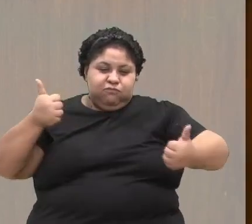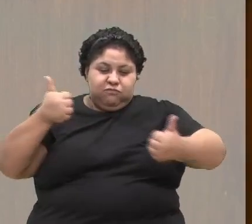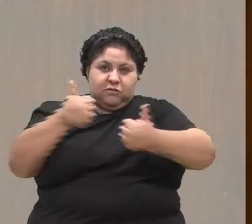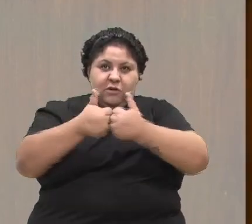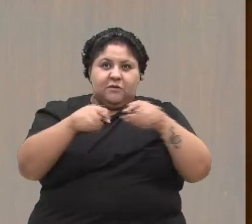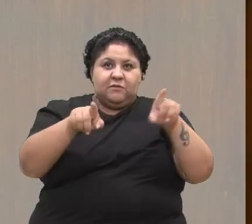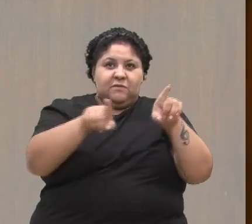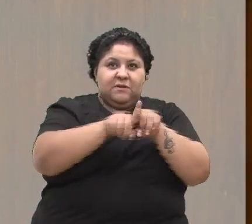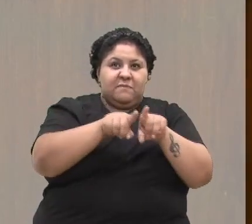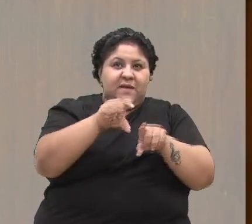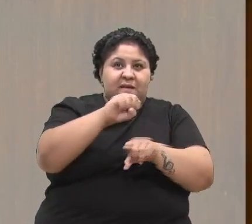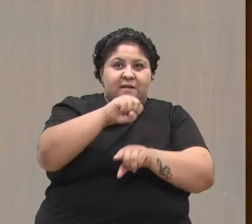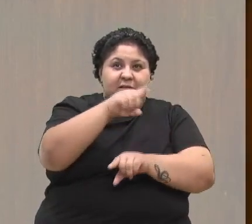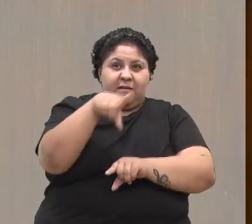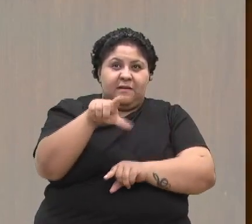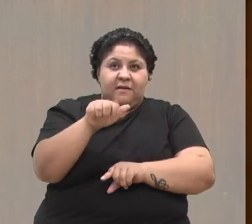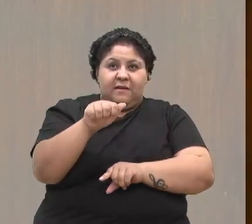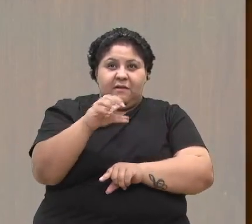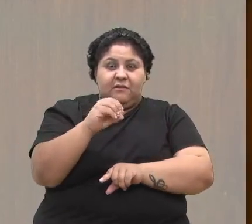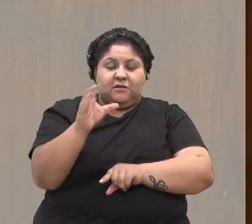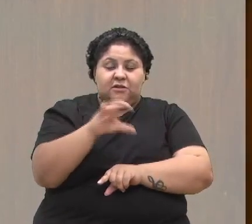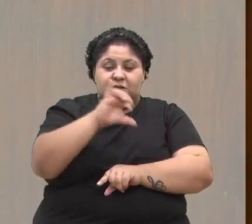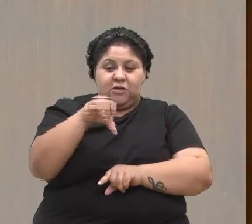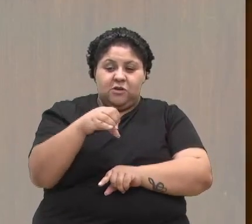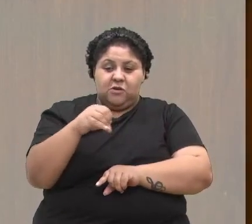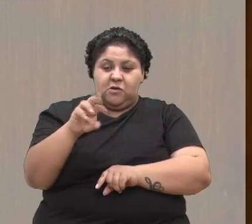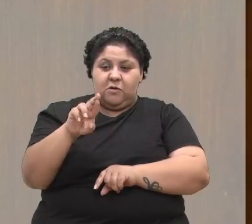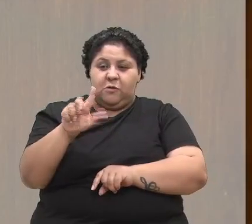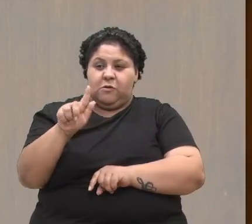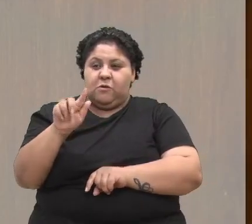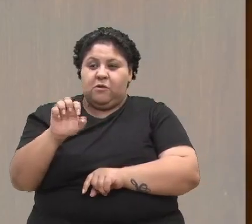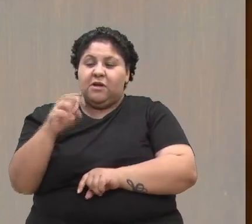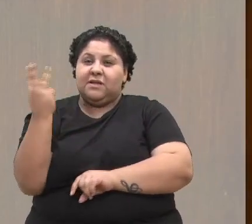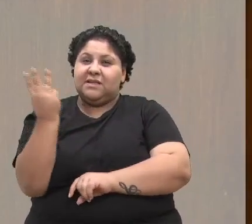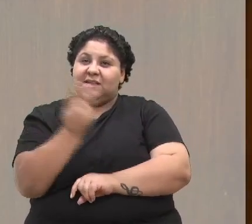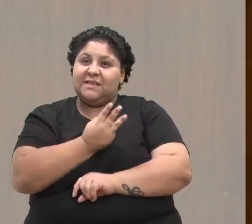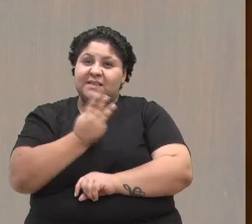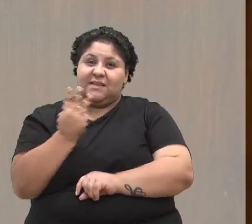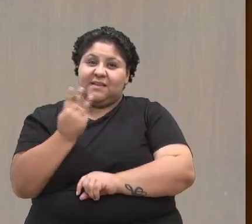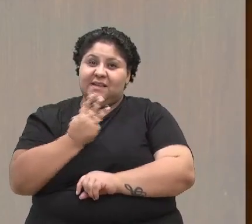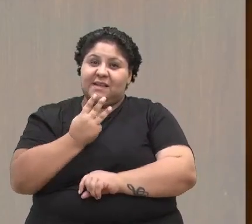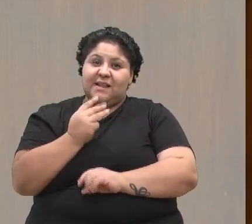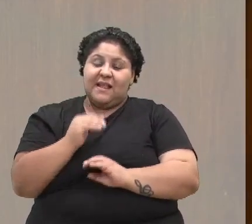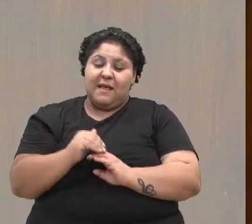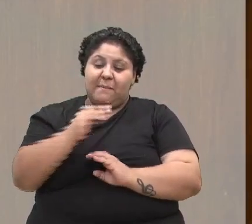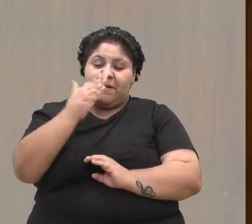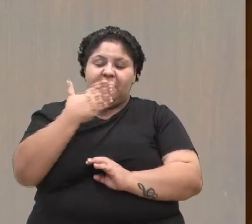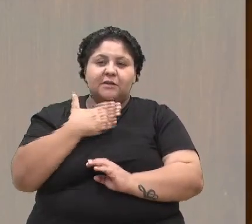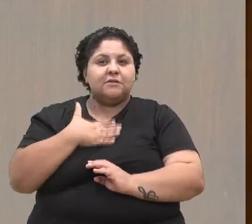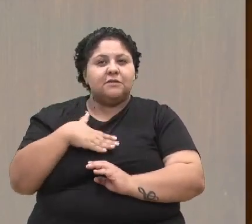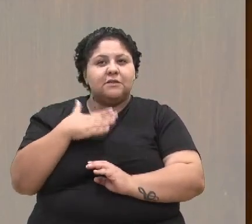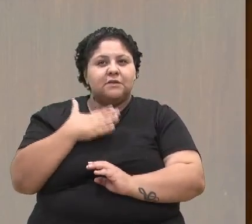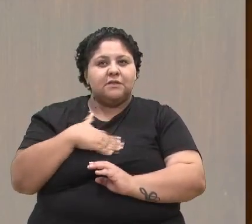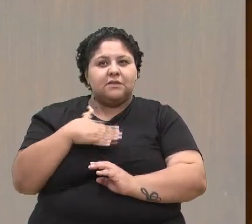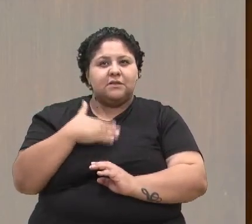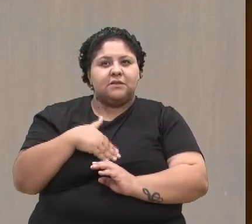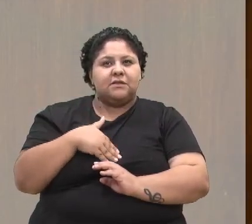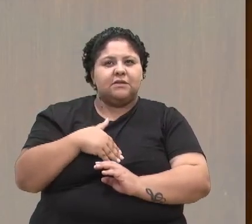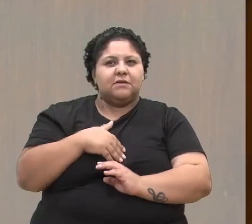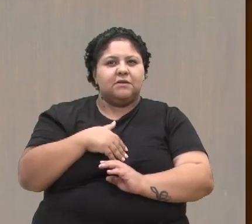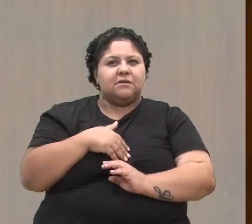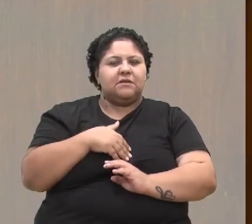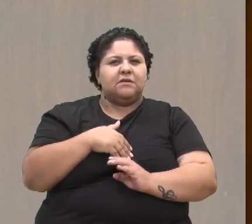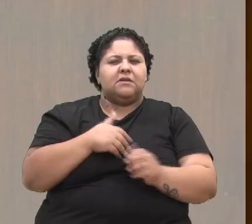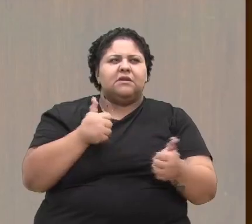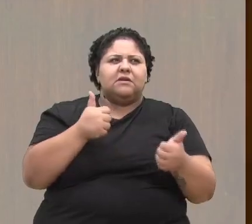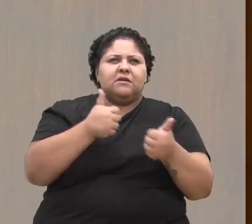Jorge. Então, a São Jorge, das 3, é a mais tranquila. Uma é aquela dos jardineiros ali